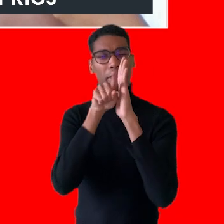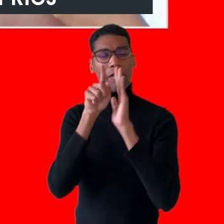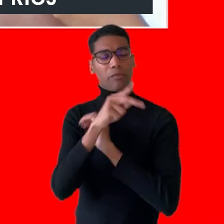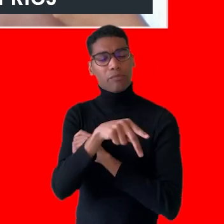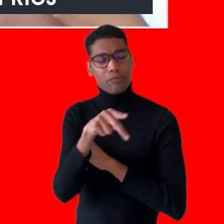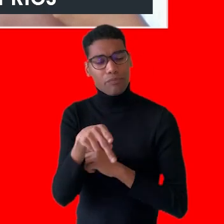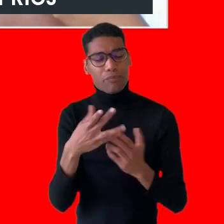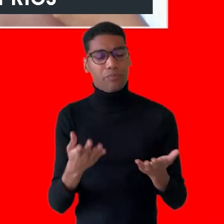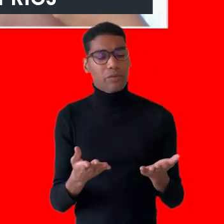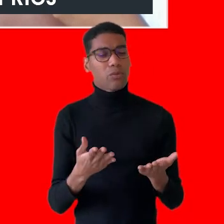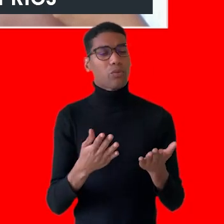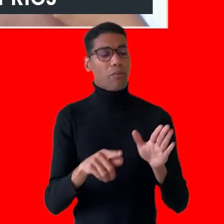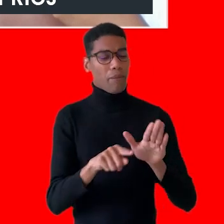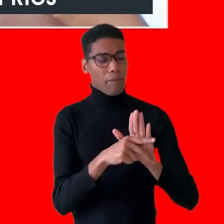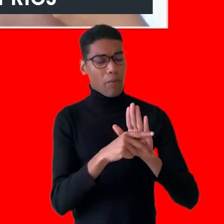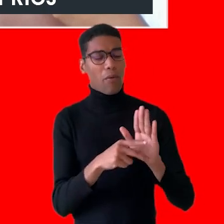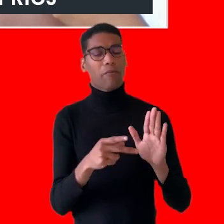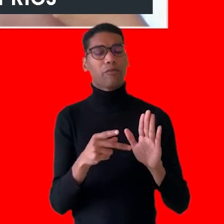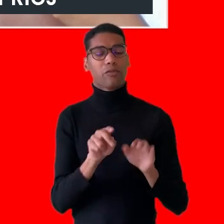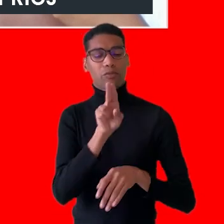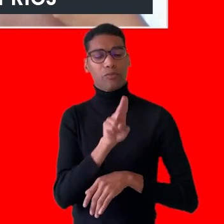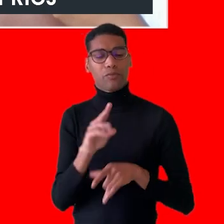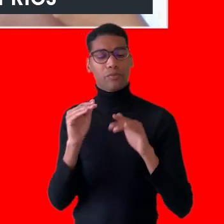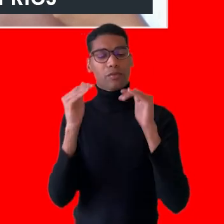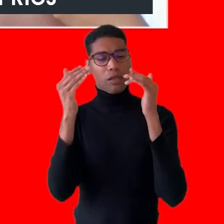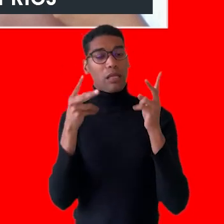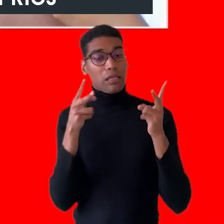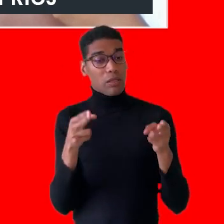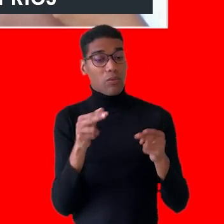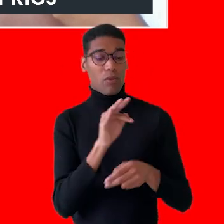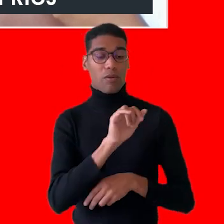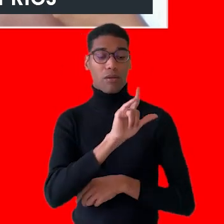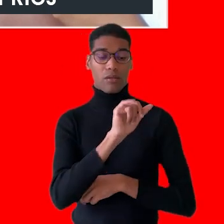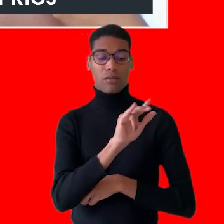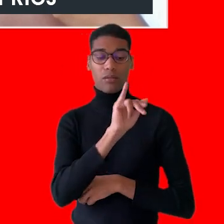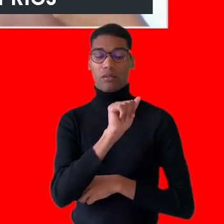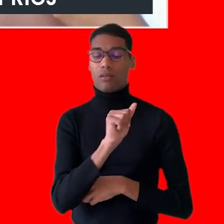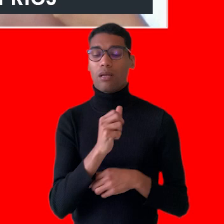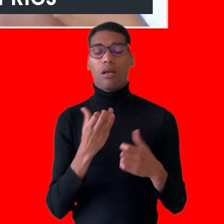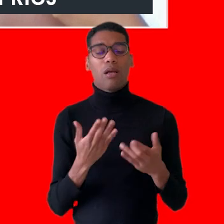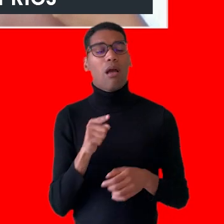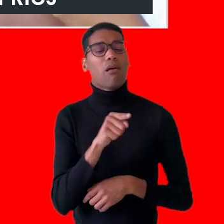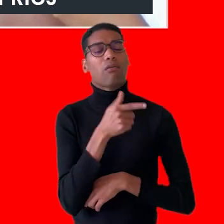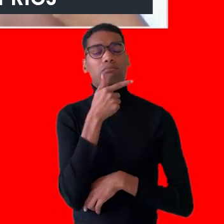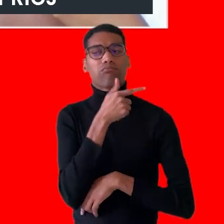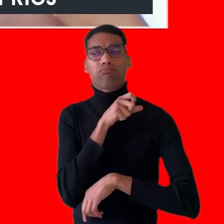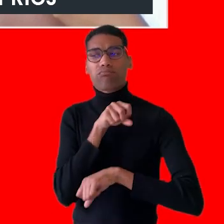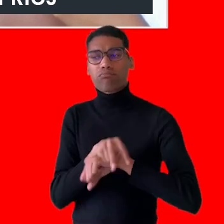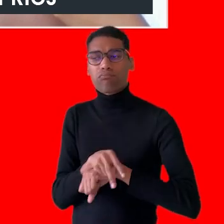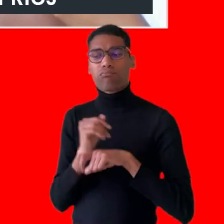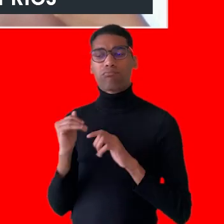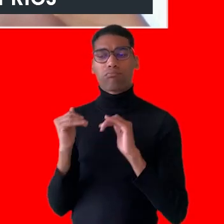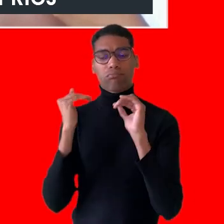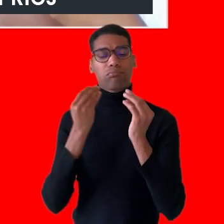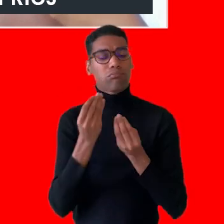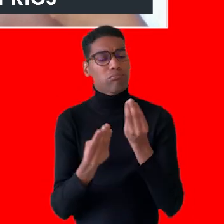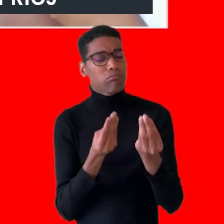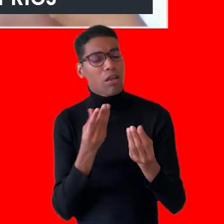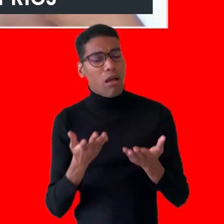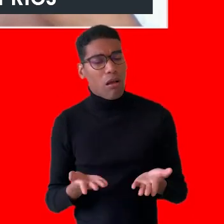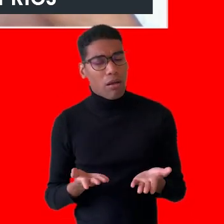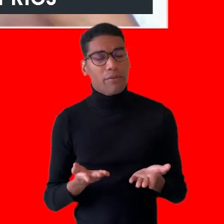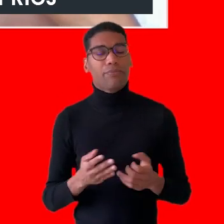para professoras do ensino superior, como a Flávia, como foi que ela chegou nessa